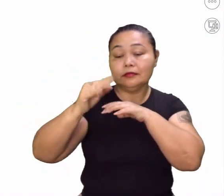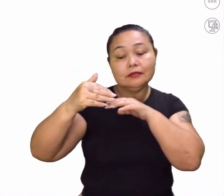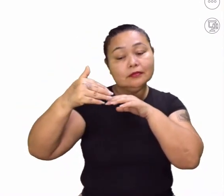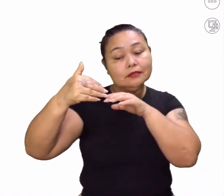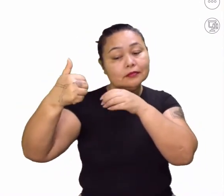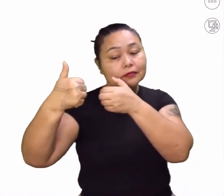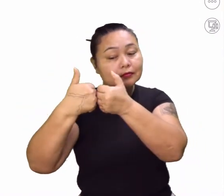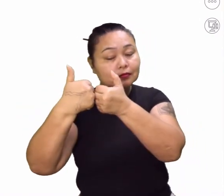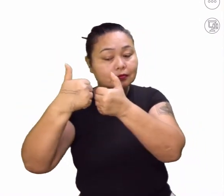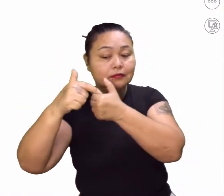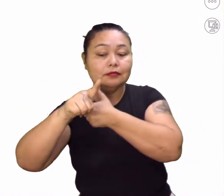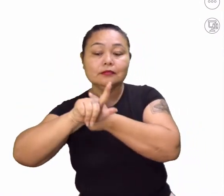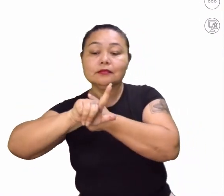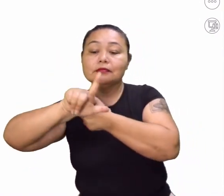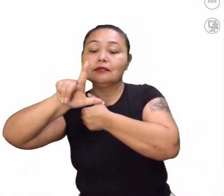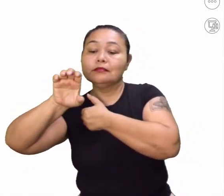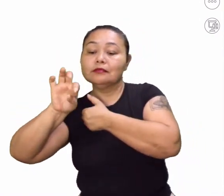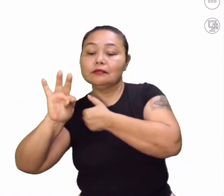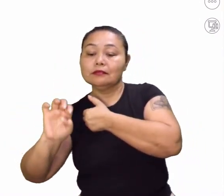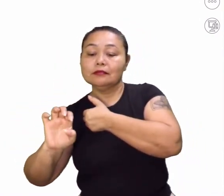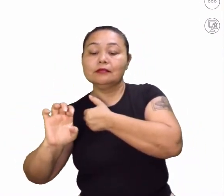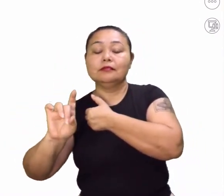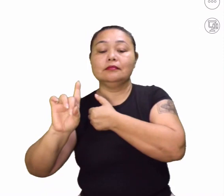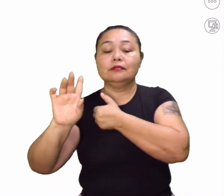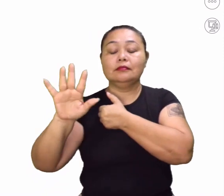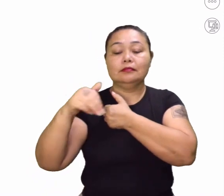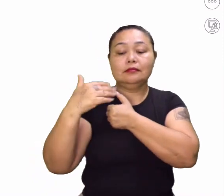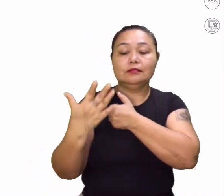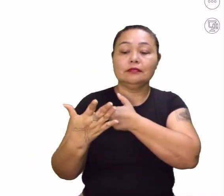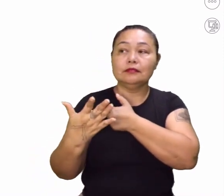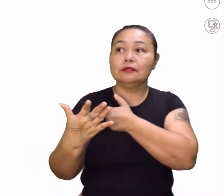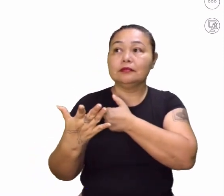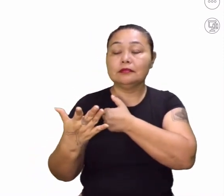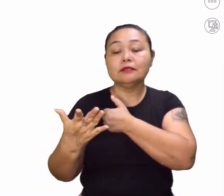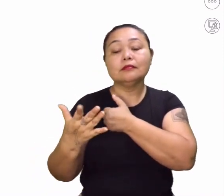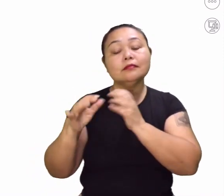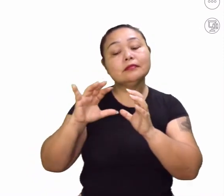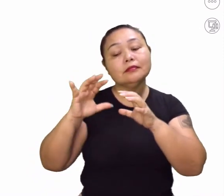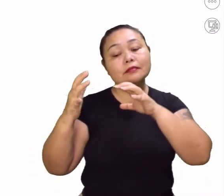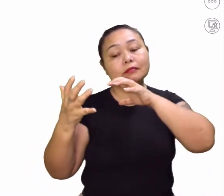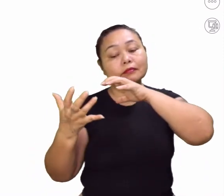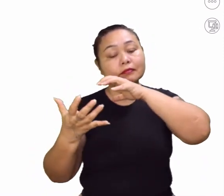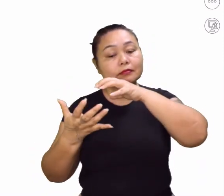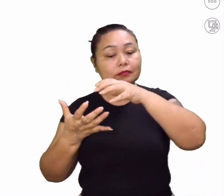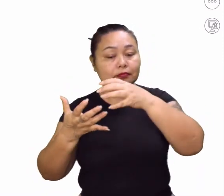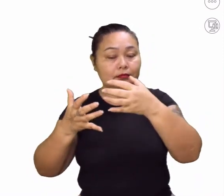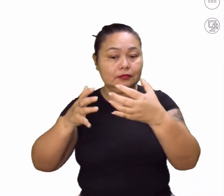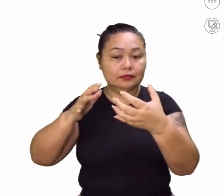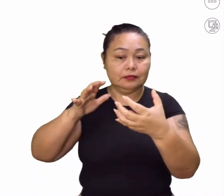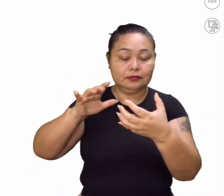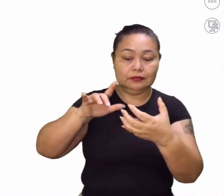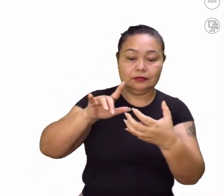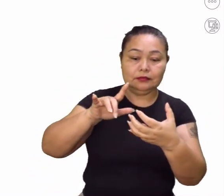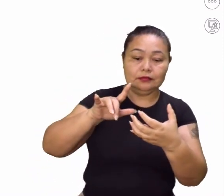mais próxima do leste. Isso. Então, por essa rotação vir